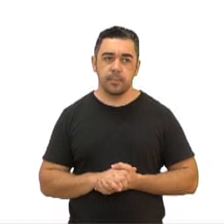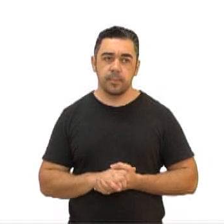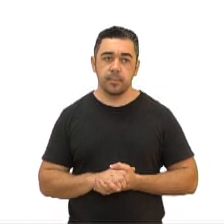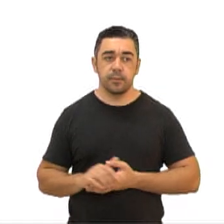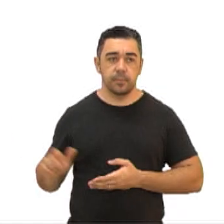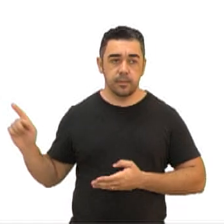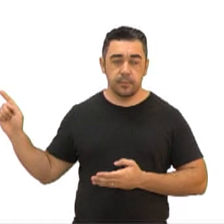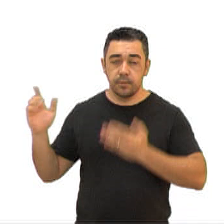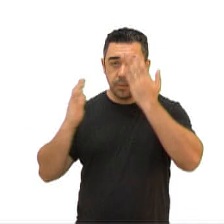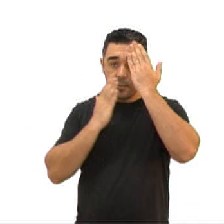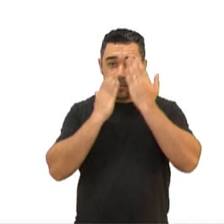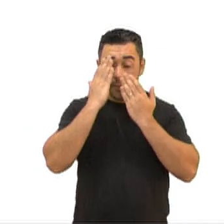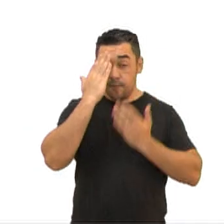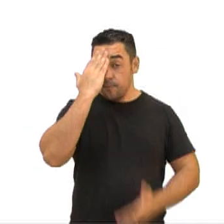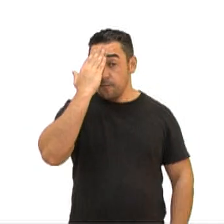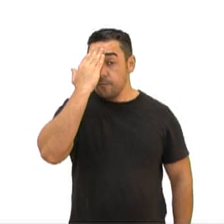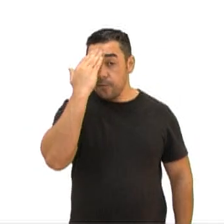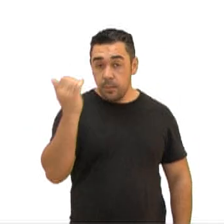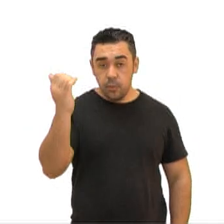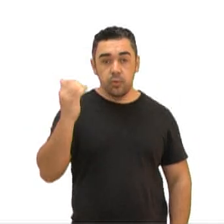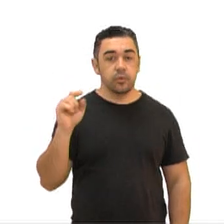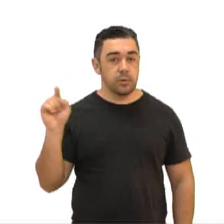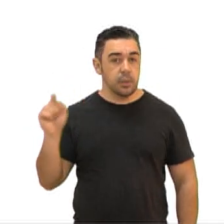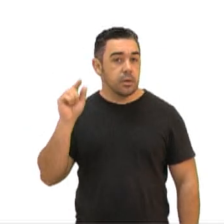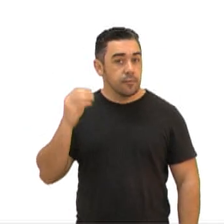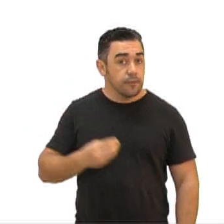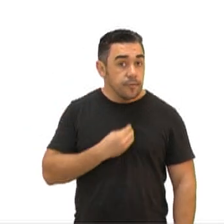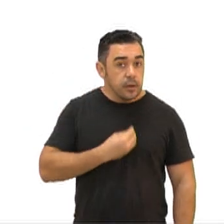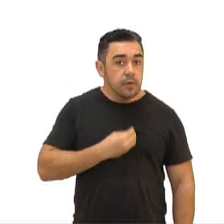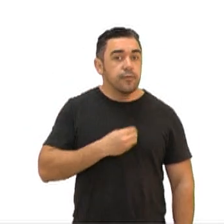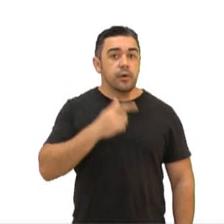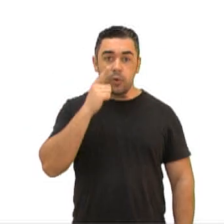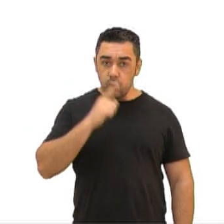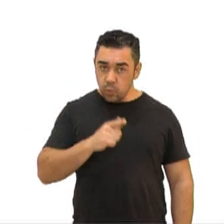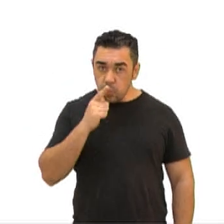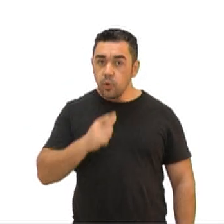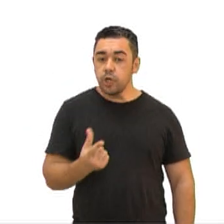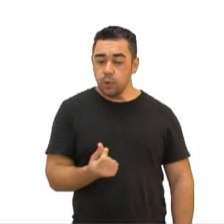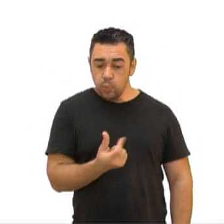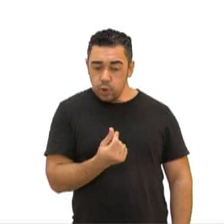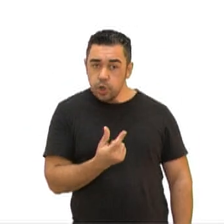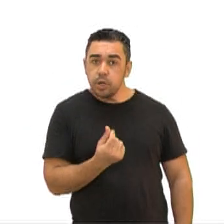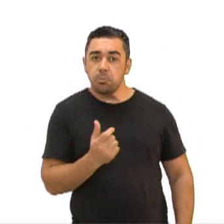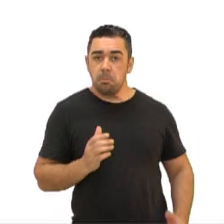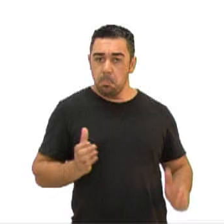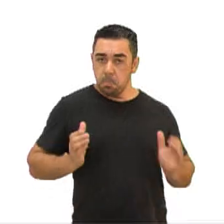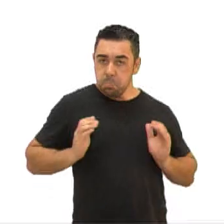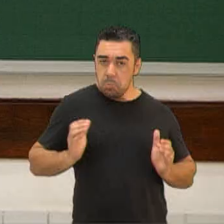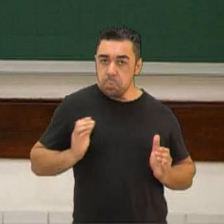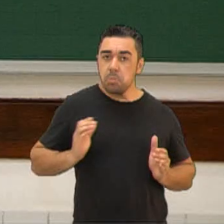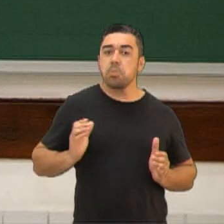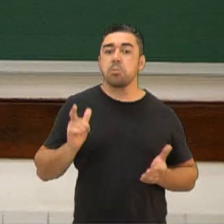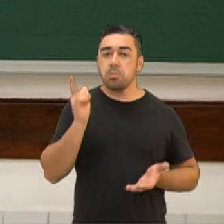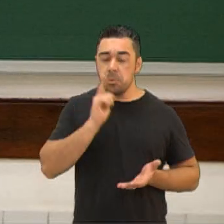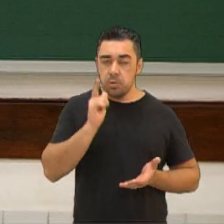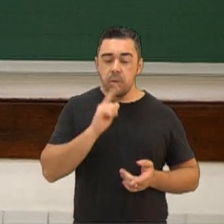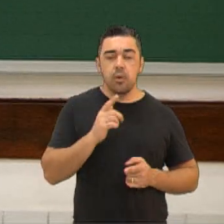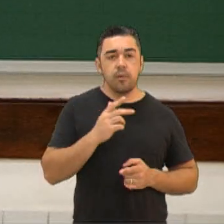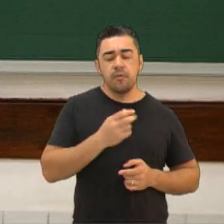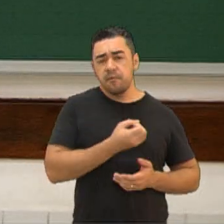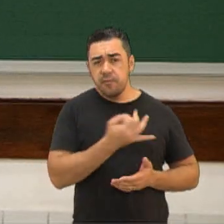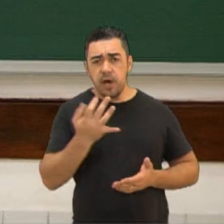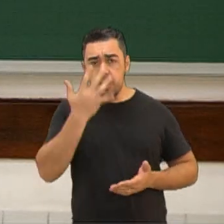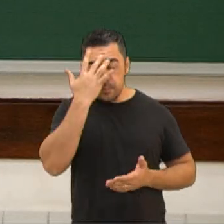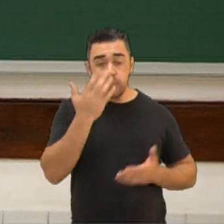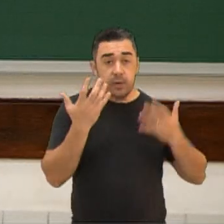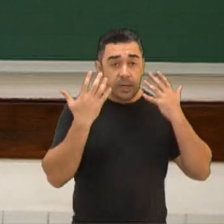E Picasso, ele ficou famoso ainda em vida, ganhou muito dinheiro como pintor. E ele era muito contratado, muita gente